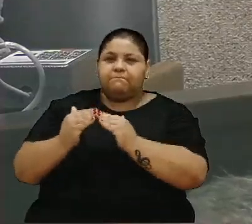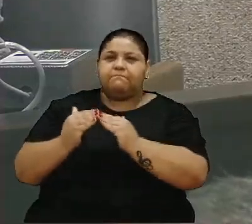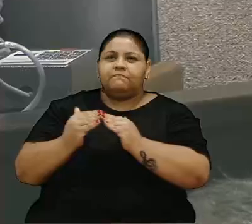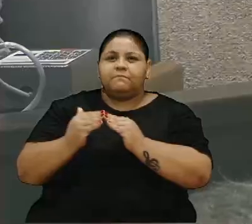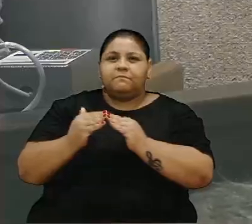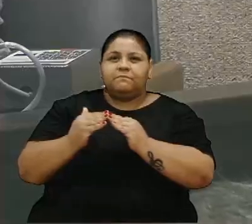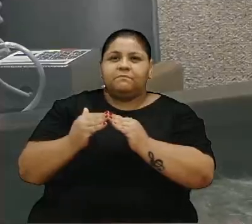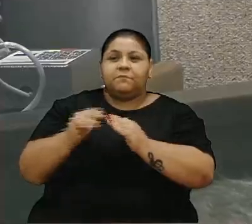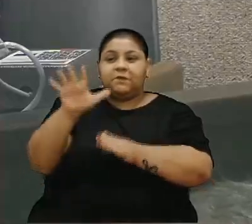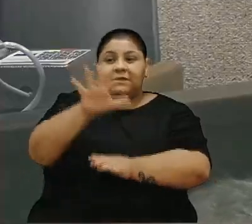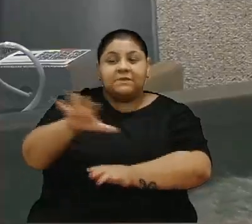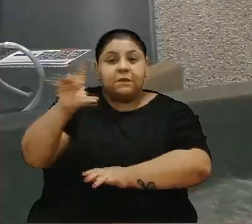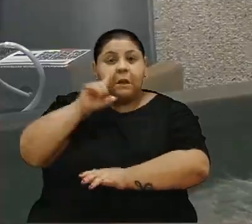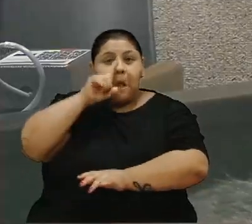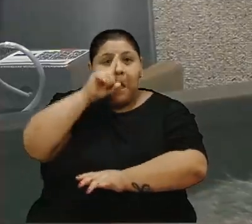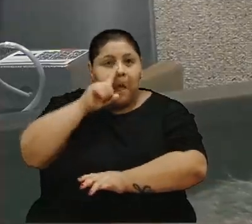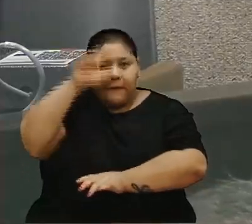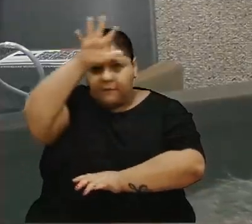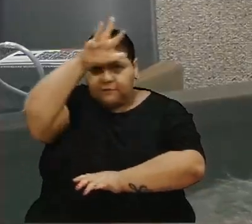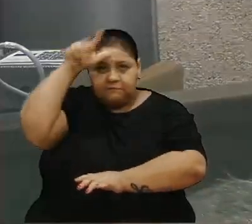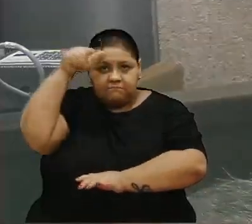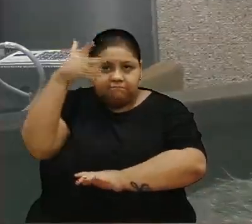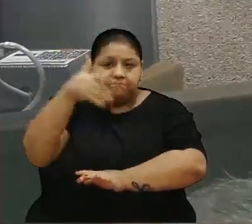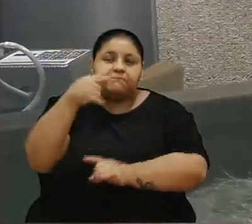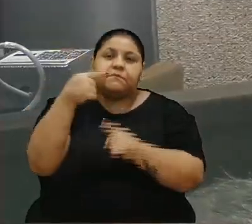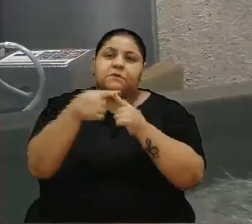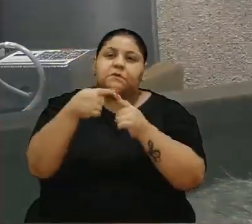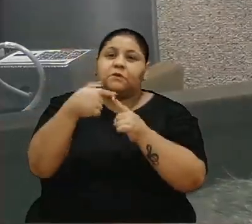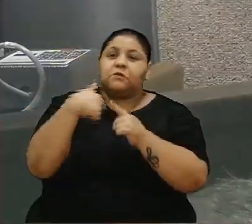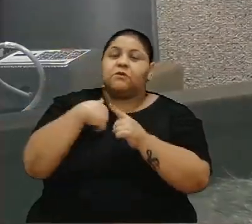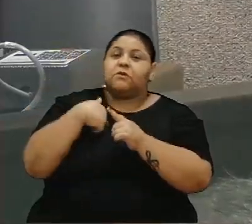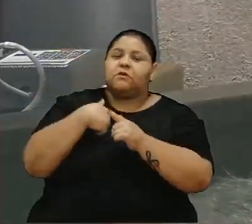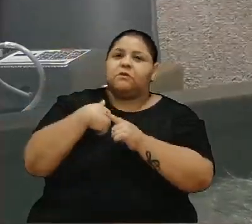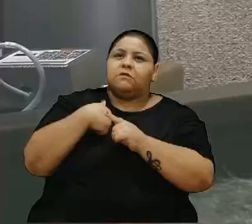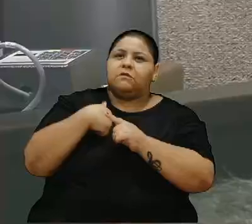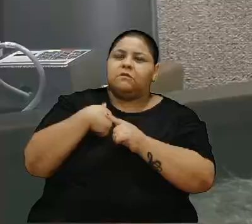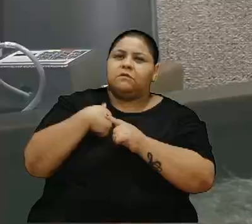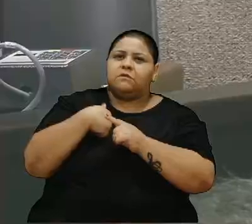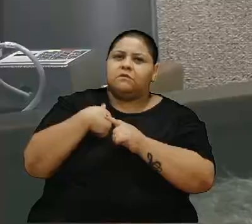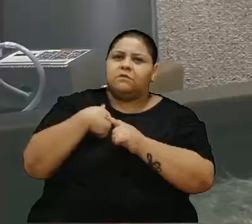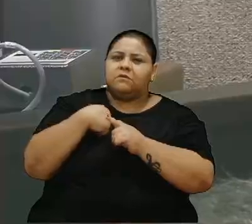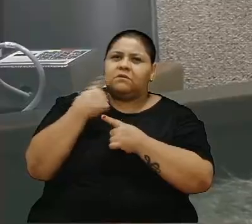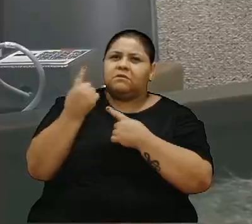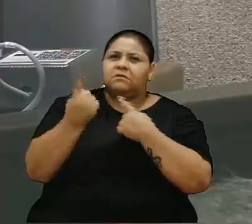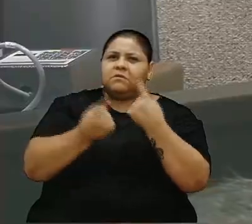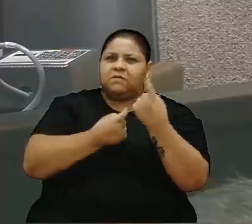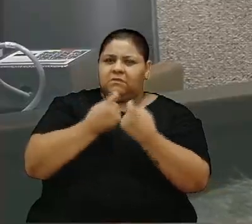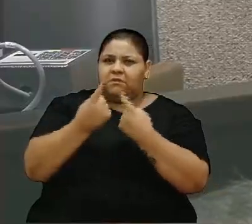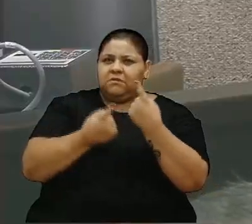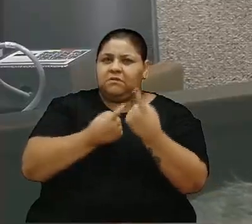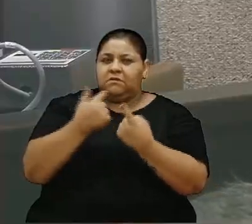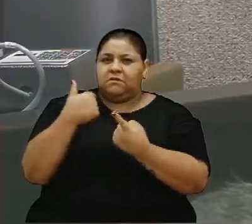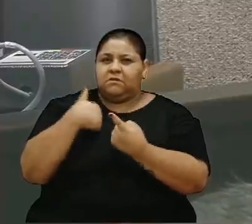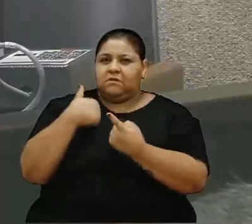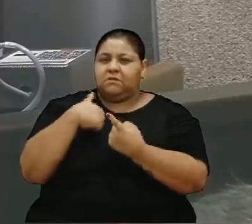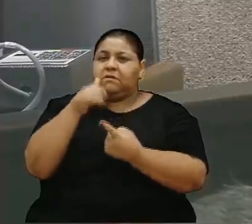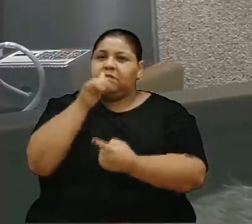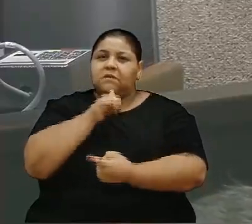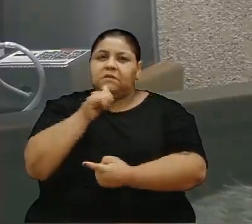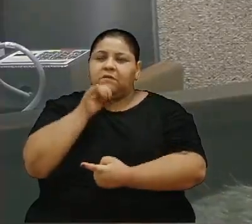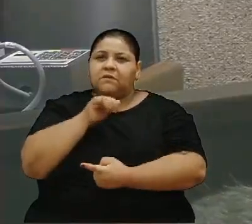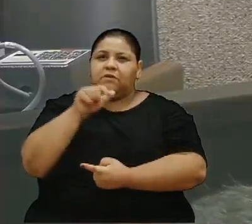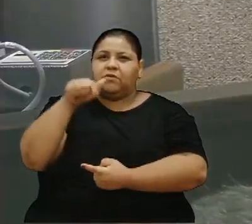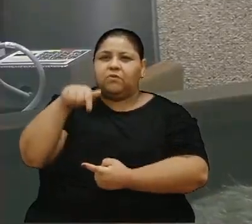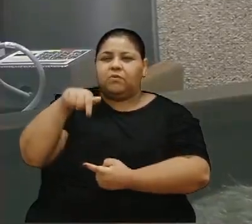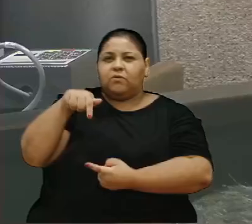essas áreas de risco do nosso município. Porque eu falei até em algumas situações que eu fui, por exemplo, no Quênia,